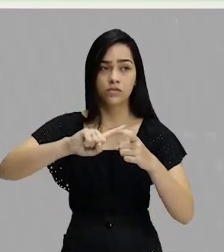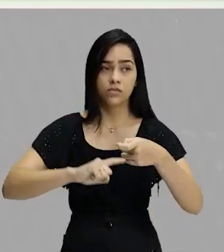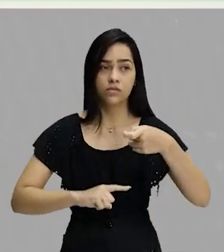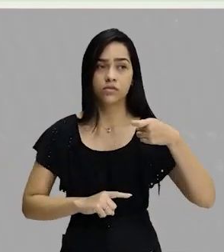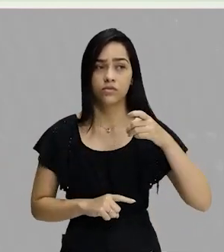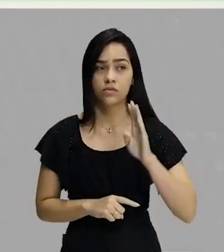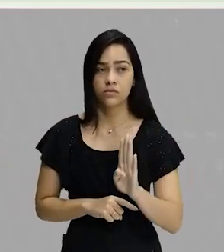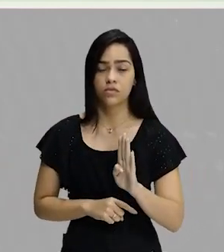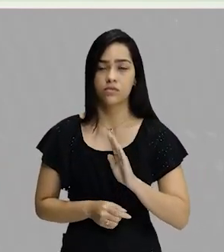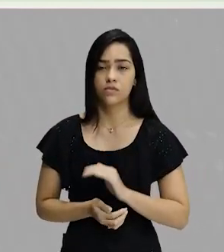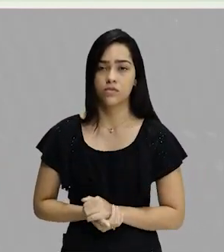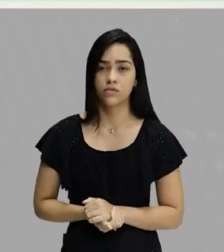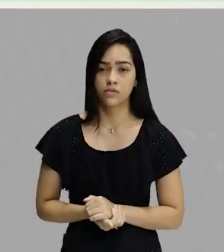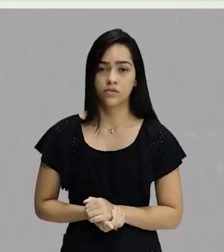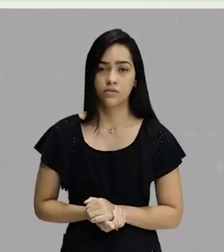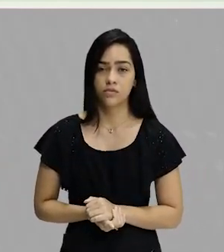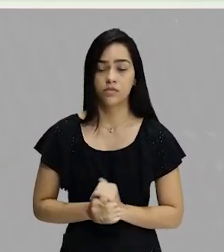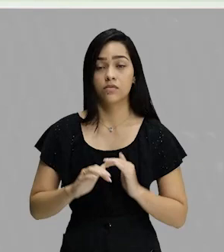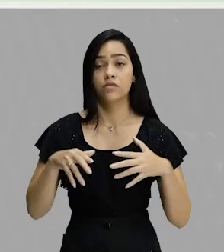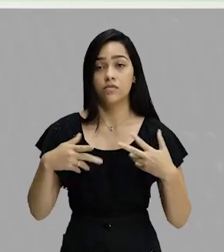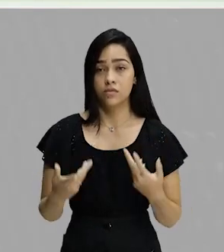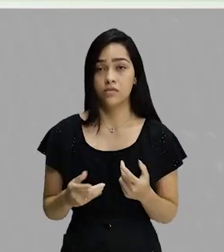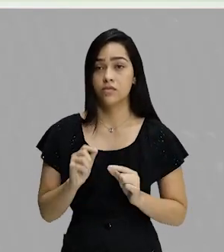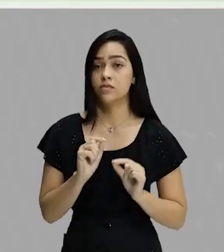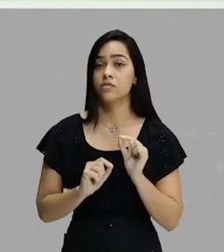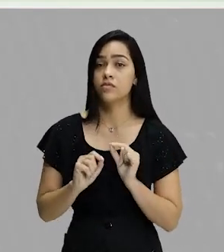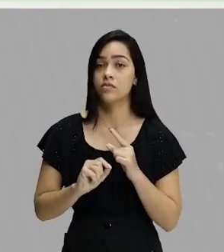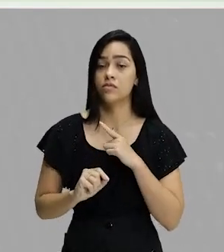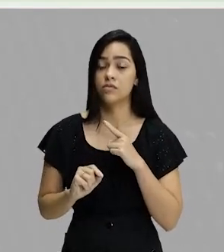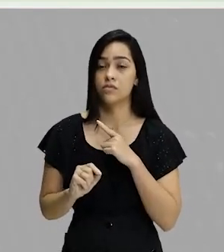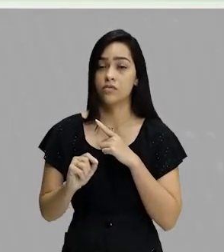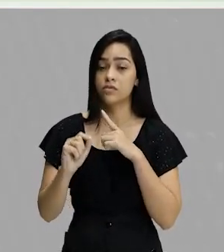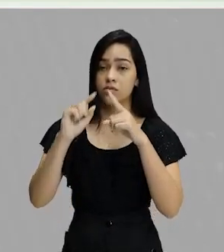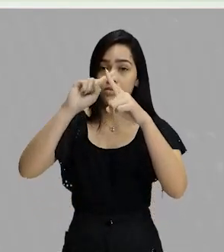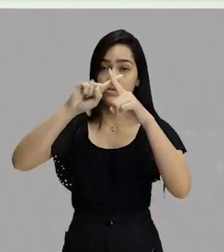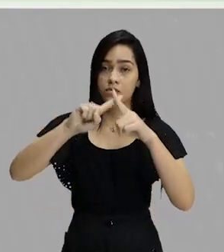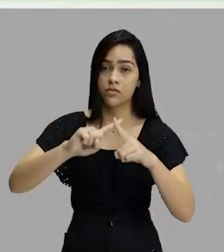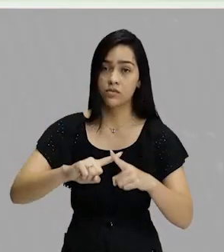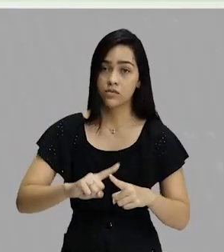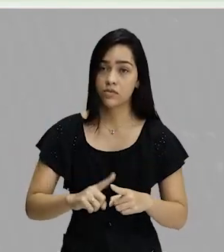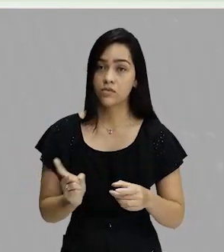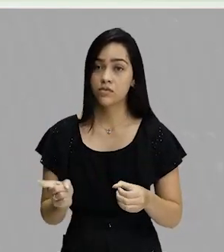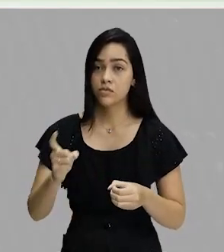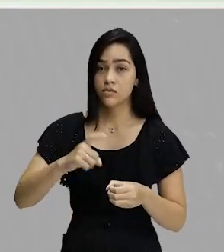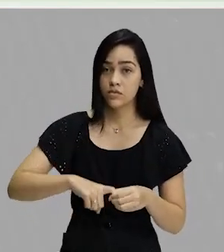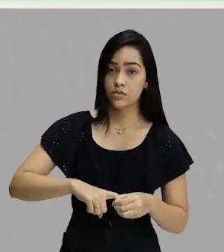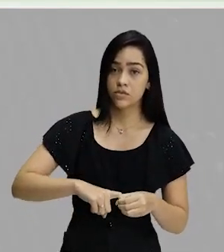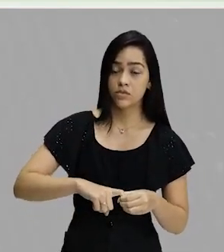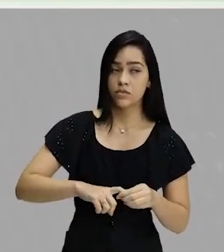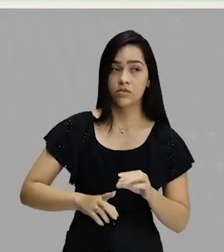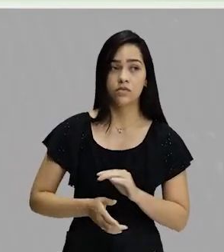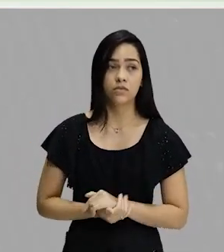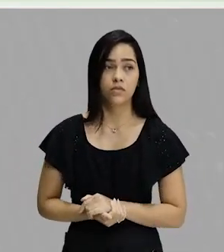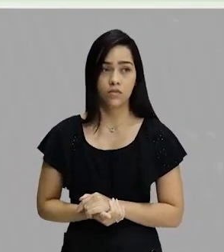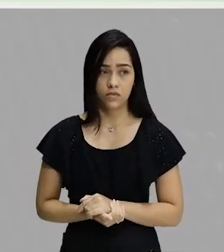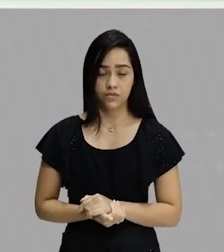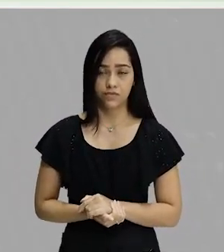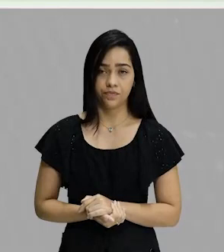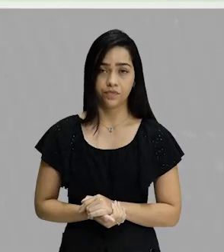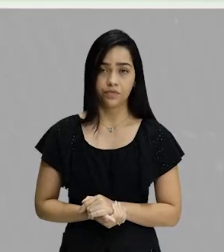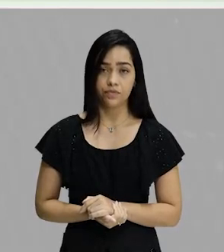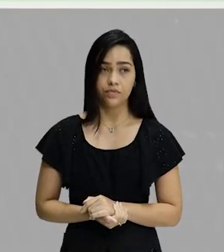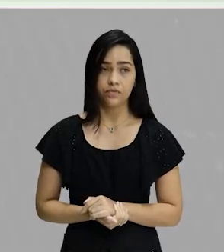yb. Certo? Agora, turminha, a gente vai fazer a multiplicação voltando, né? Fazer a multiplicação